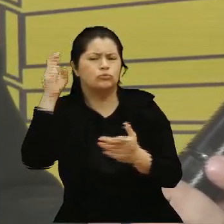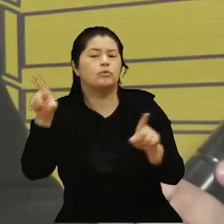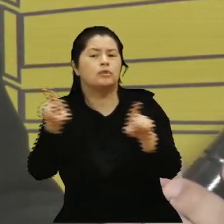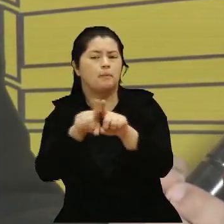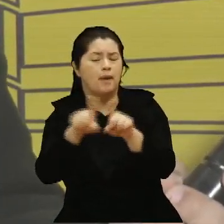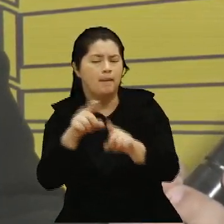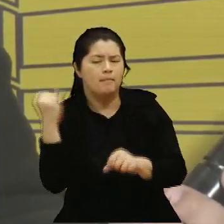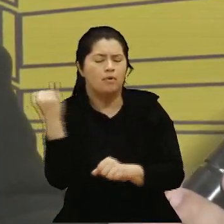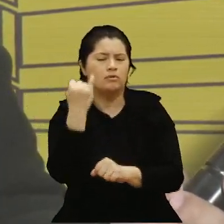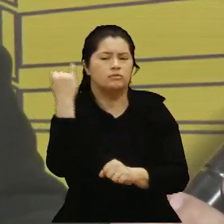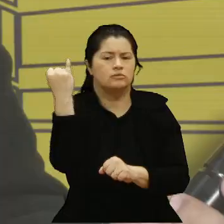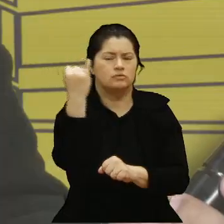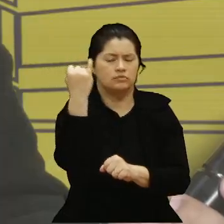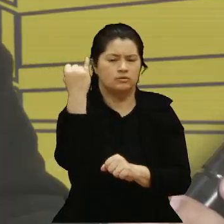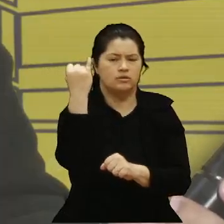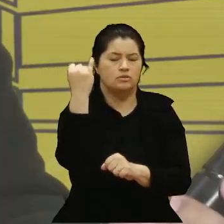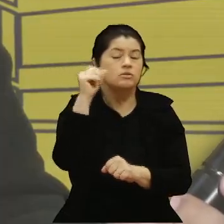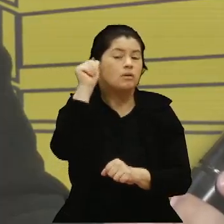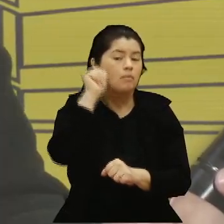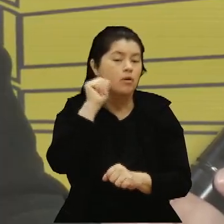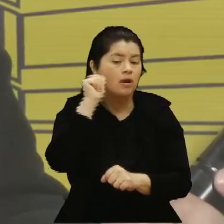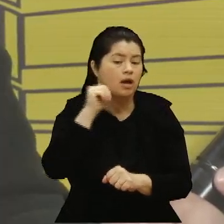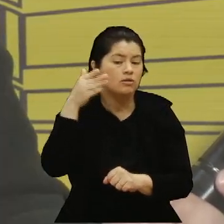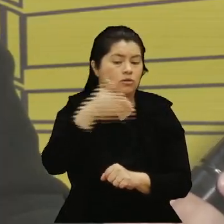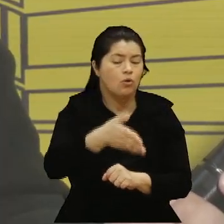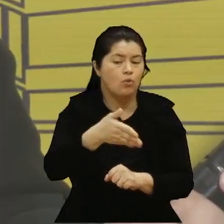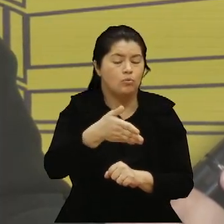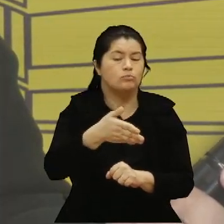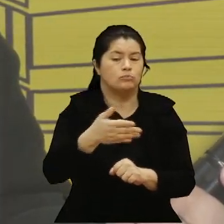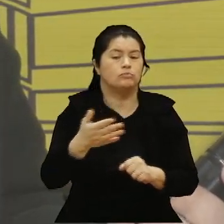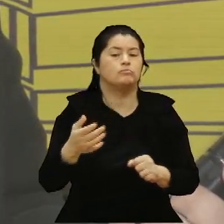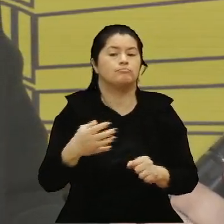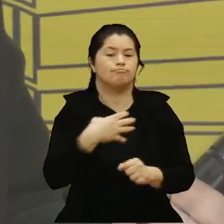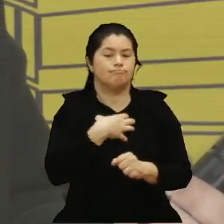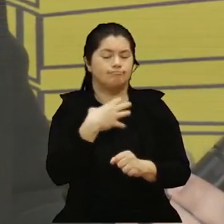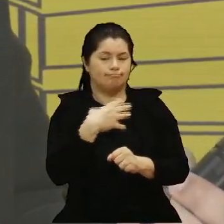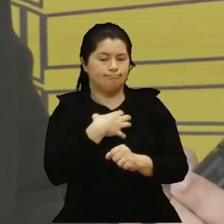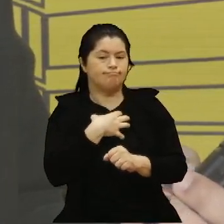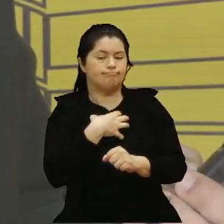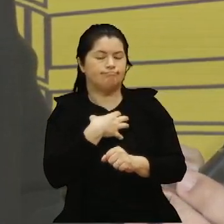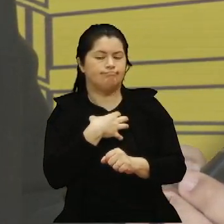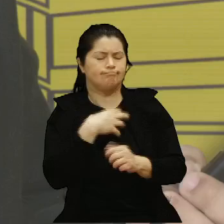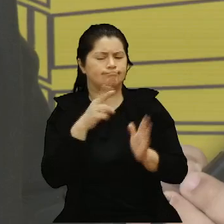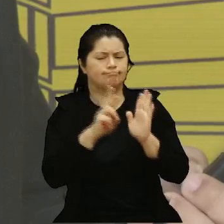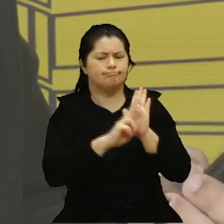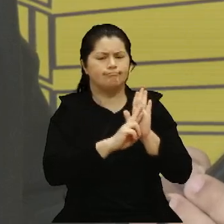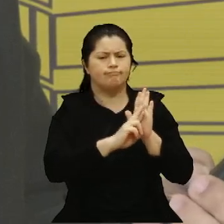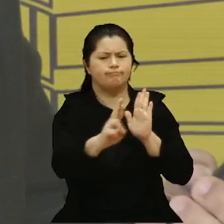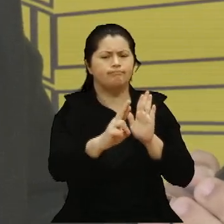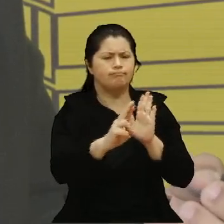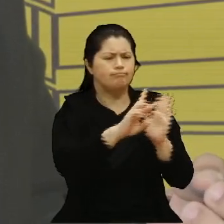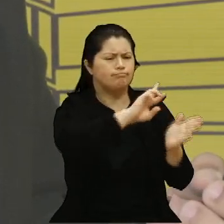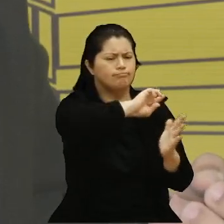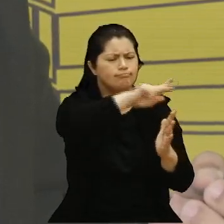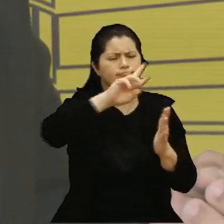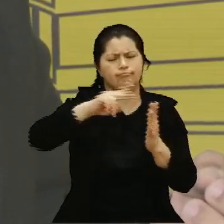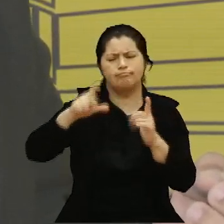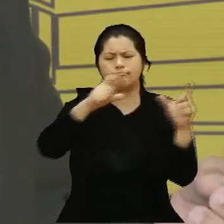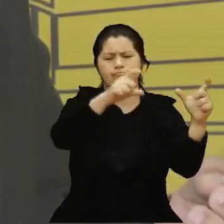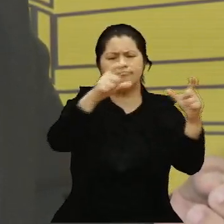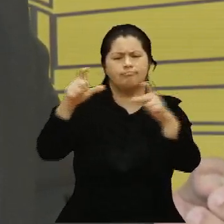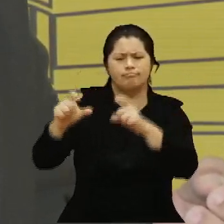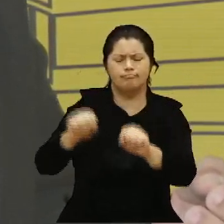é importante para as mulheres, para que as mulheres se sintam representadas nos diversos espaços de